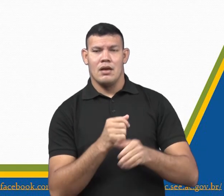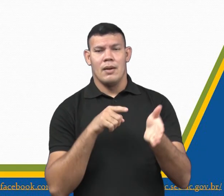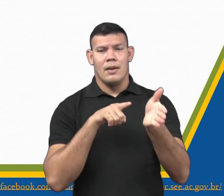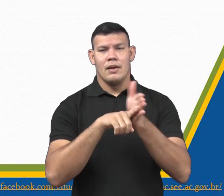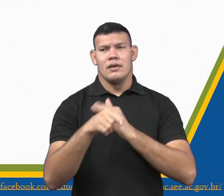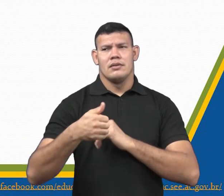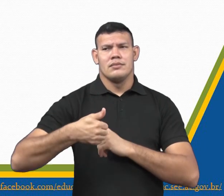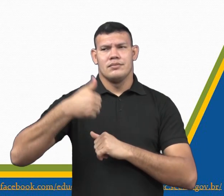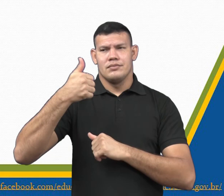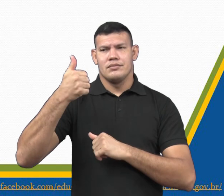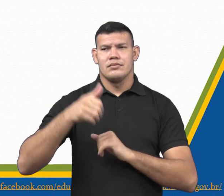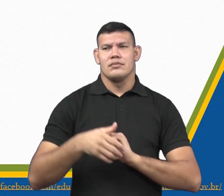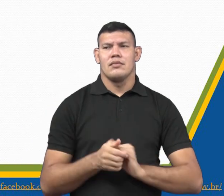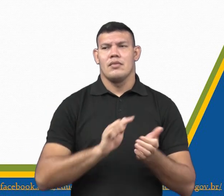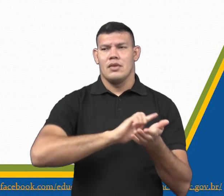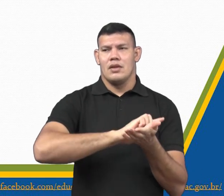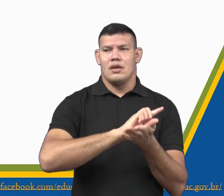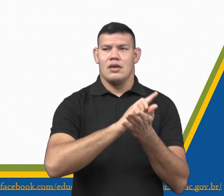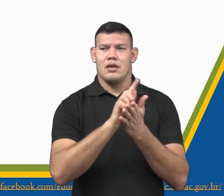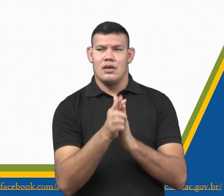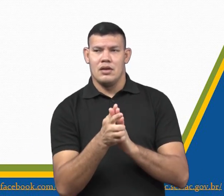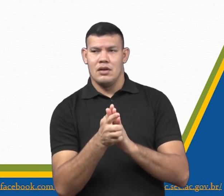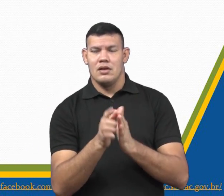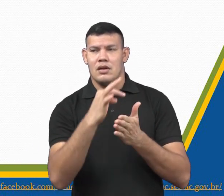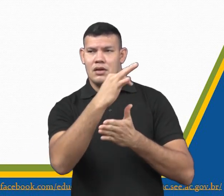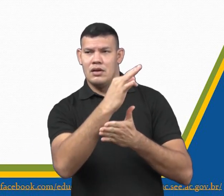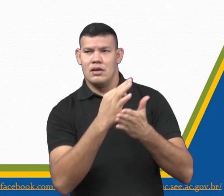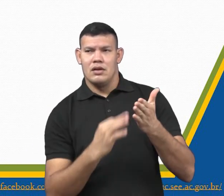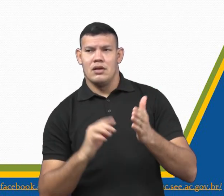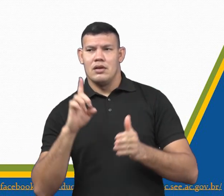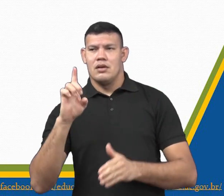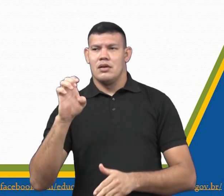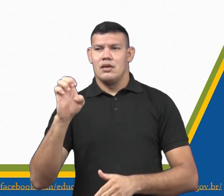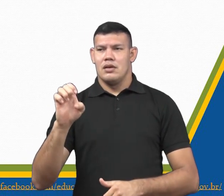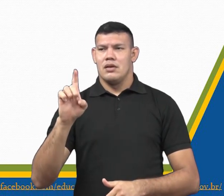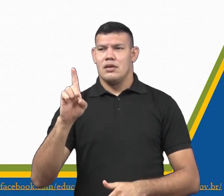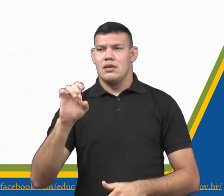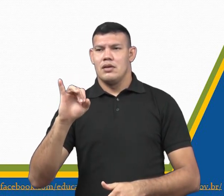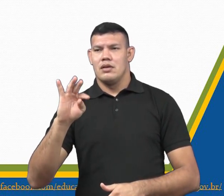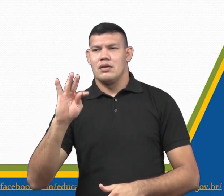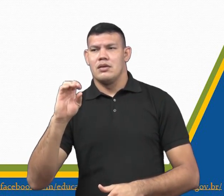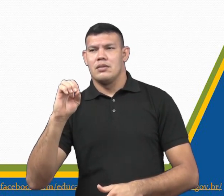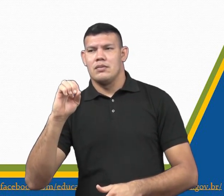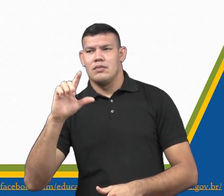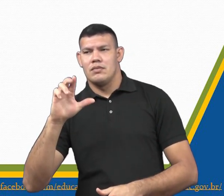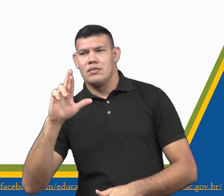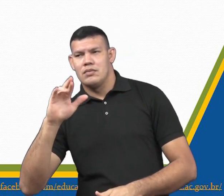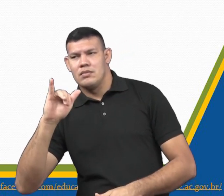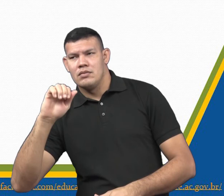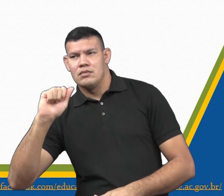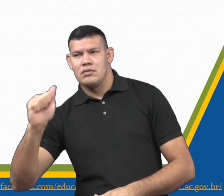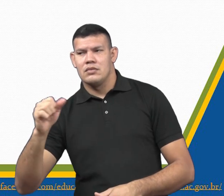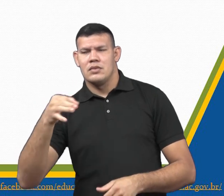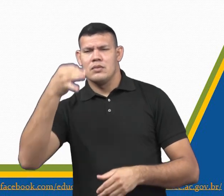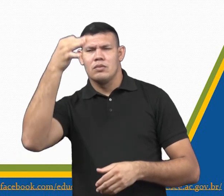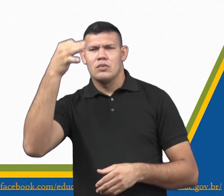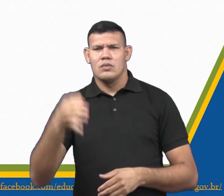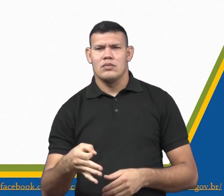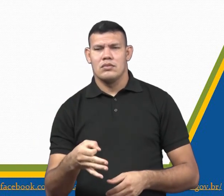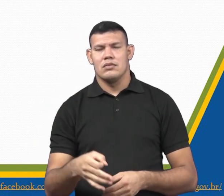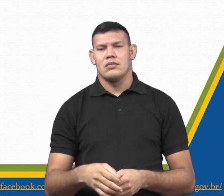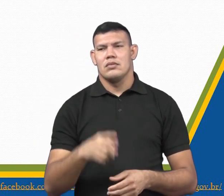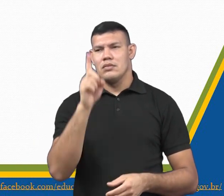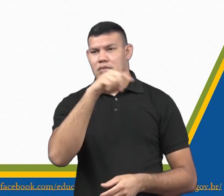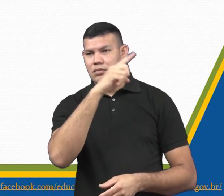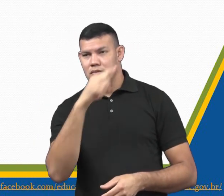Questão 1. Sobre o gênero editorial, é correto afirmar: O editorial pode ser escrito por qualquer cidadão que